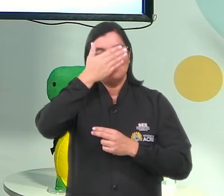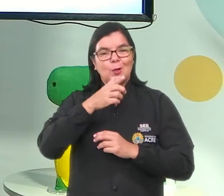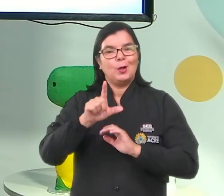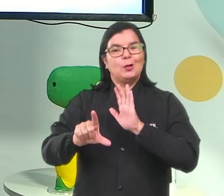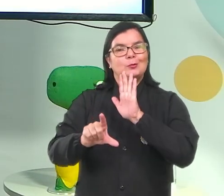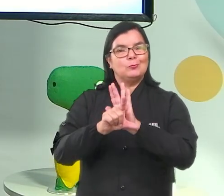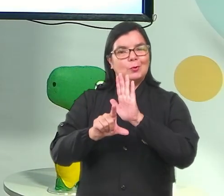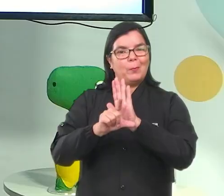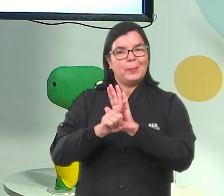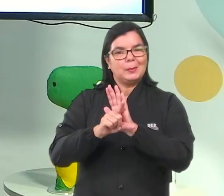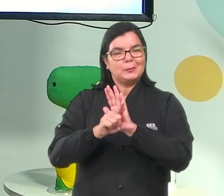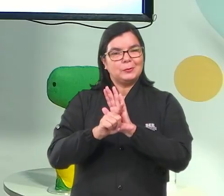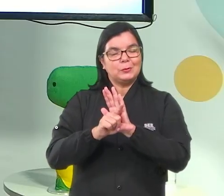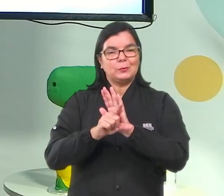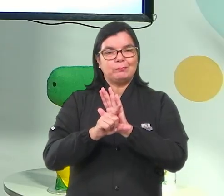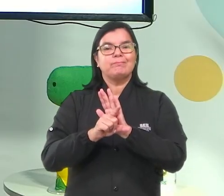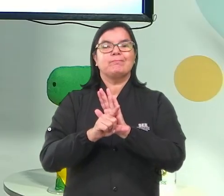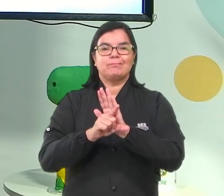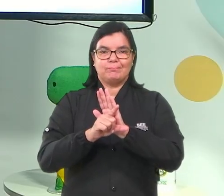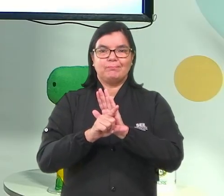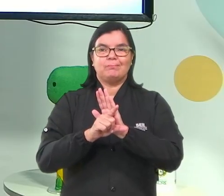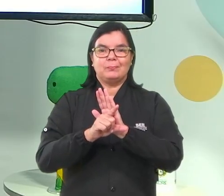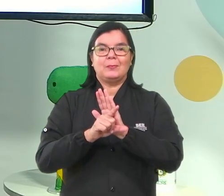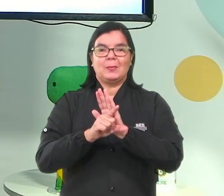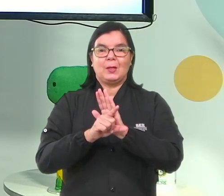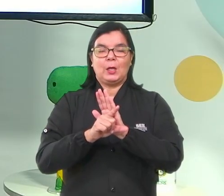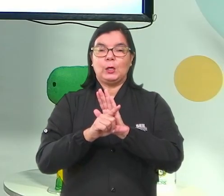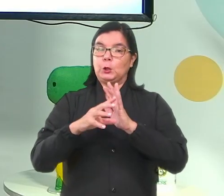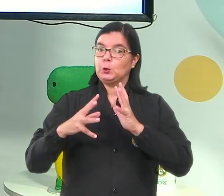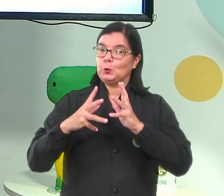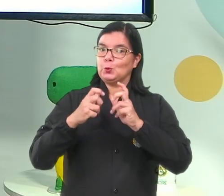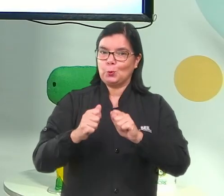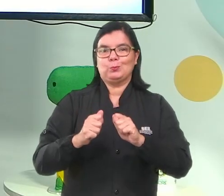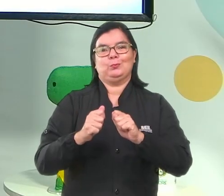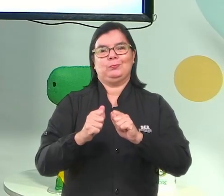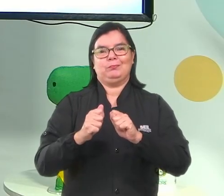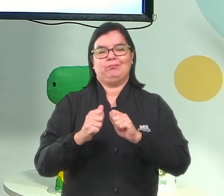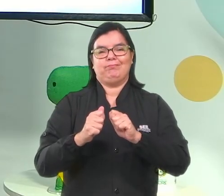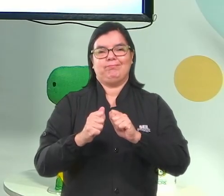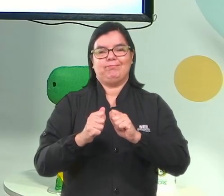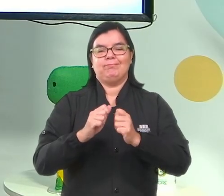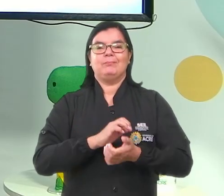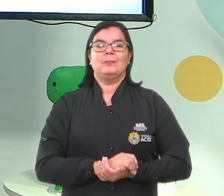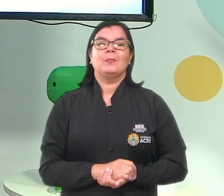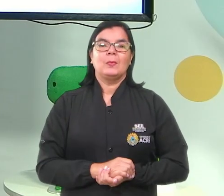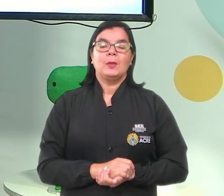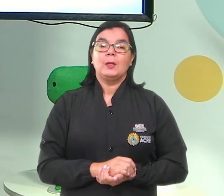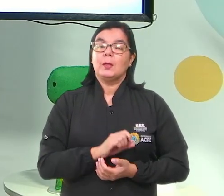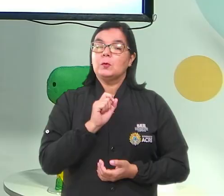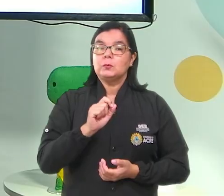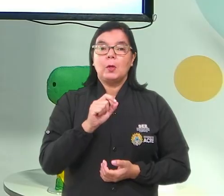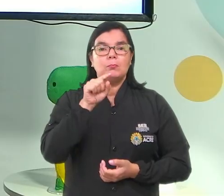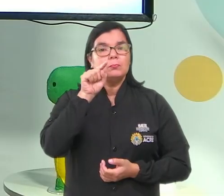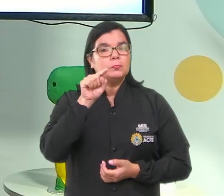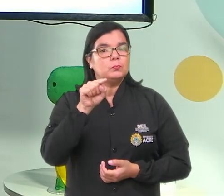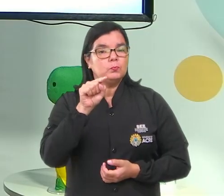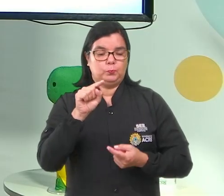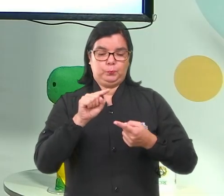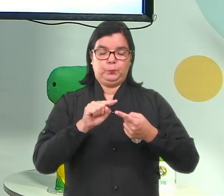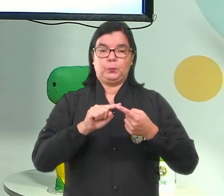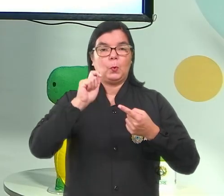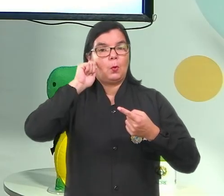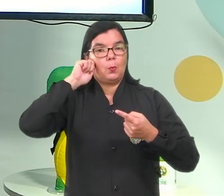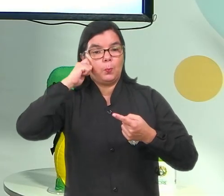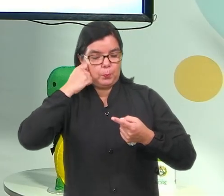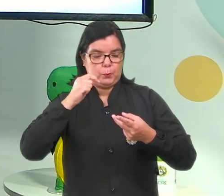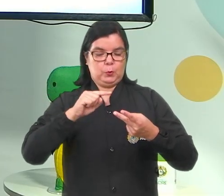isonomia jurídica, do todos serem iguais perante a lei. Então, seja você o